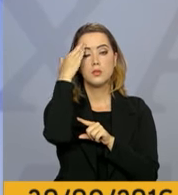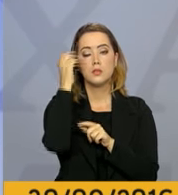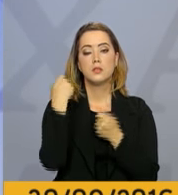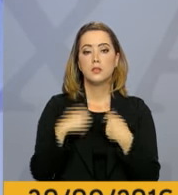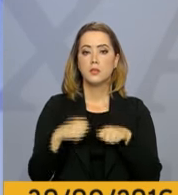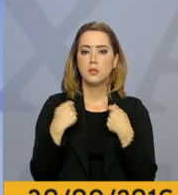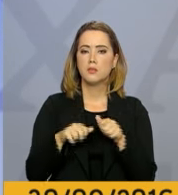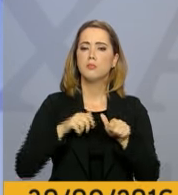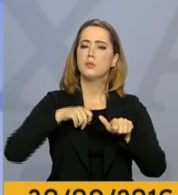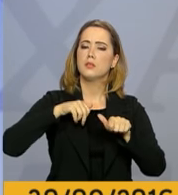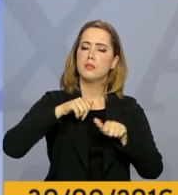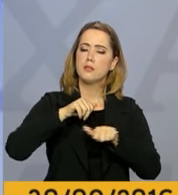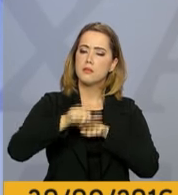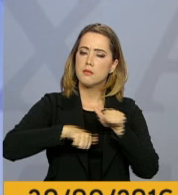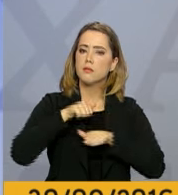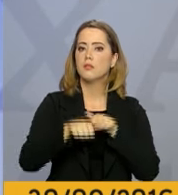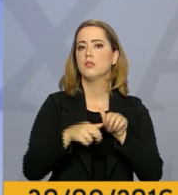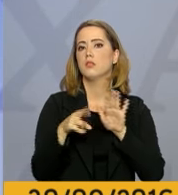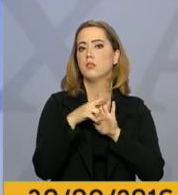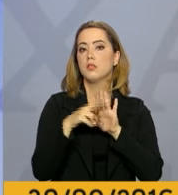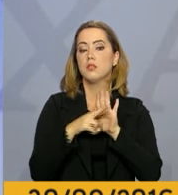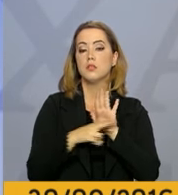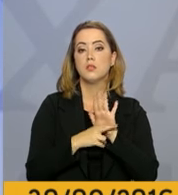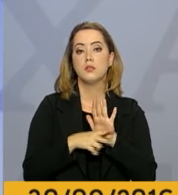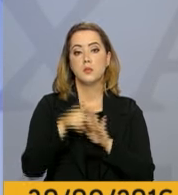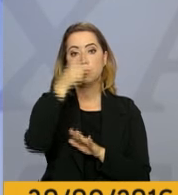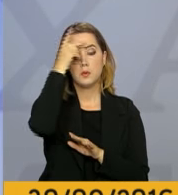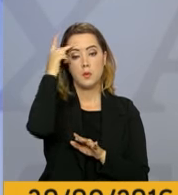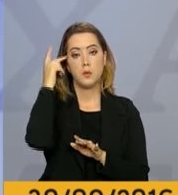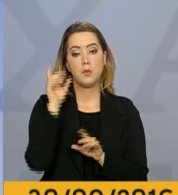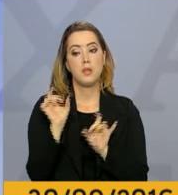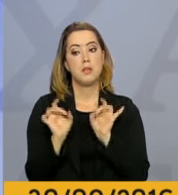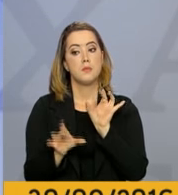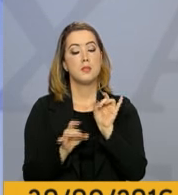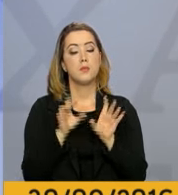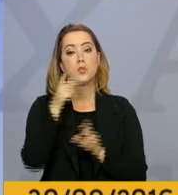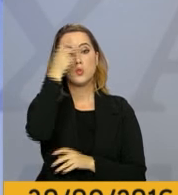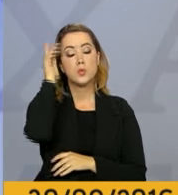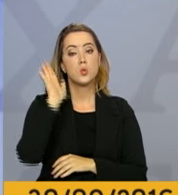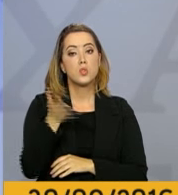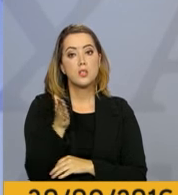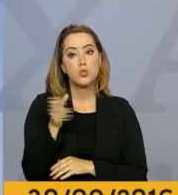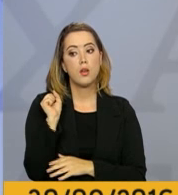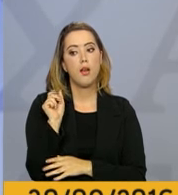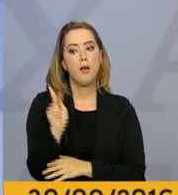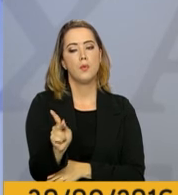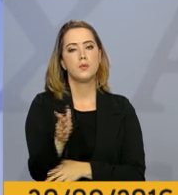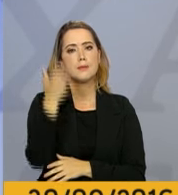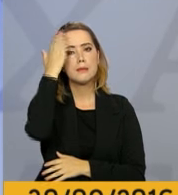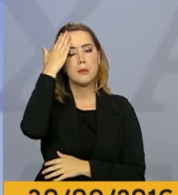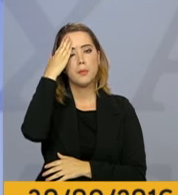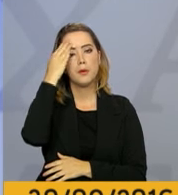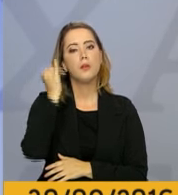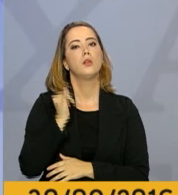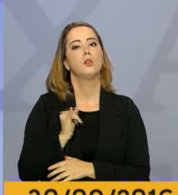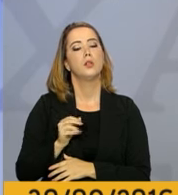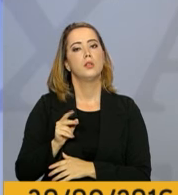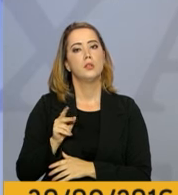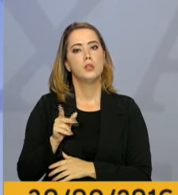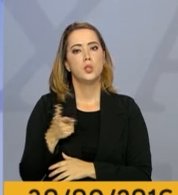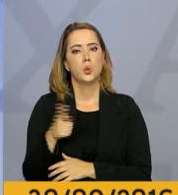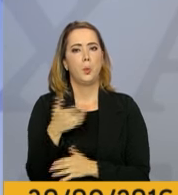dessa reforma. E especialmente aqueles que já estão aposentados saberem que não vão perder direitos